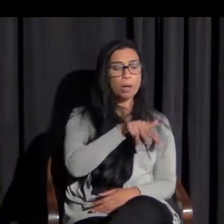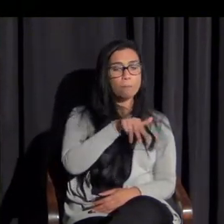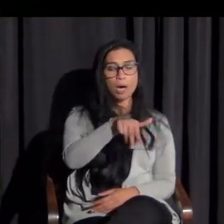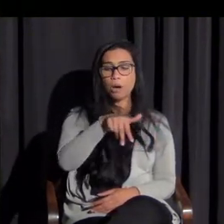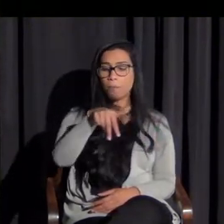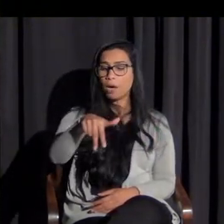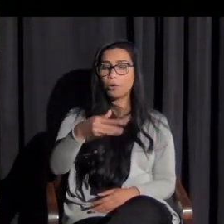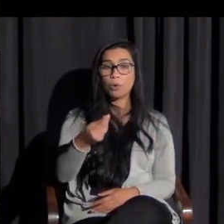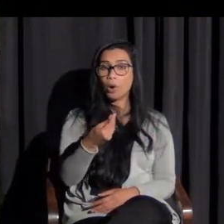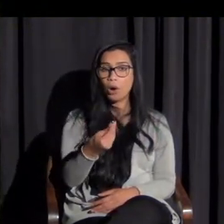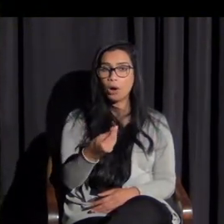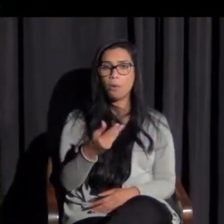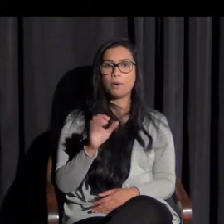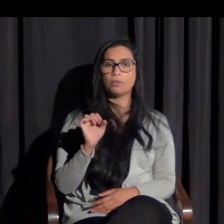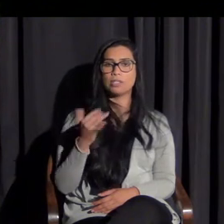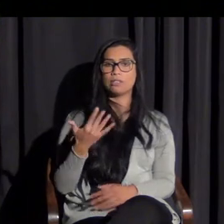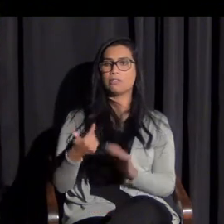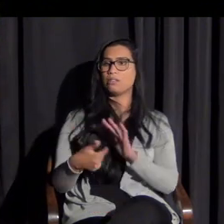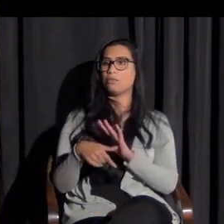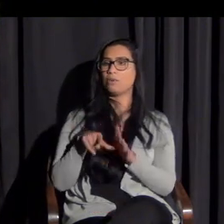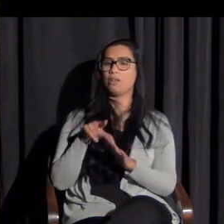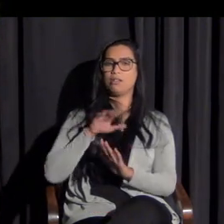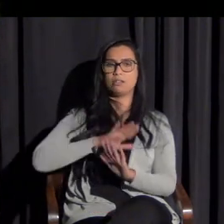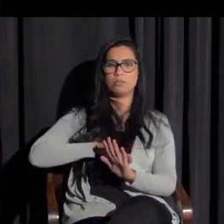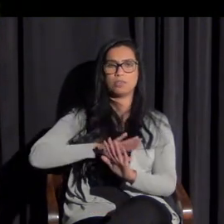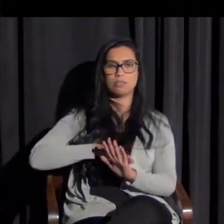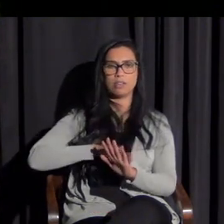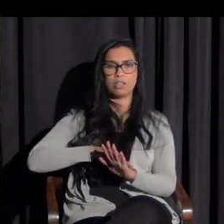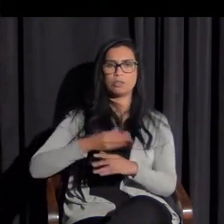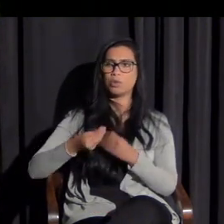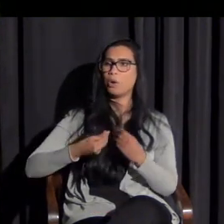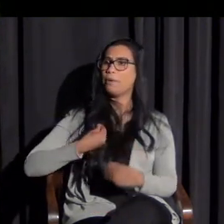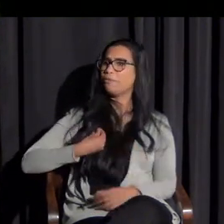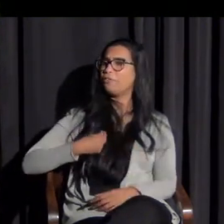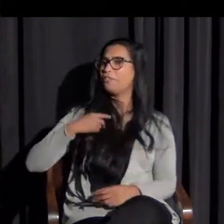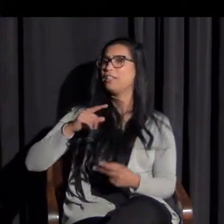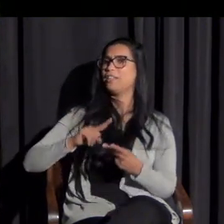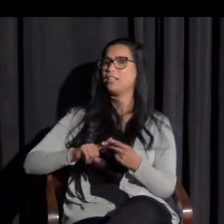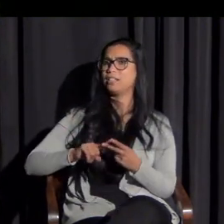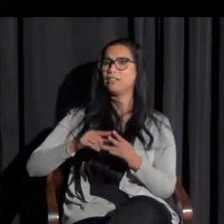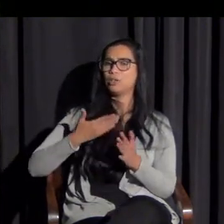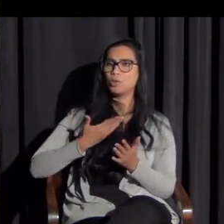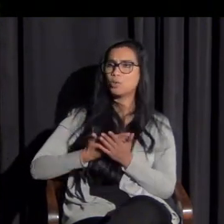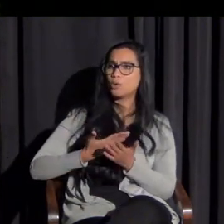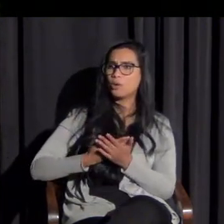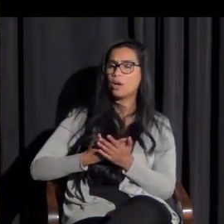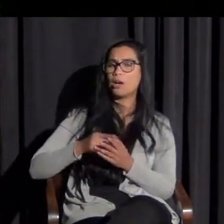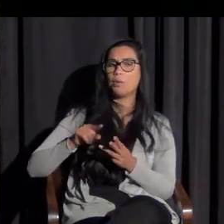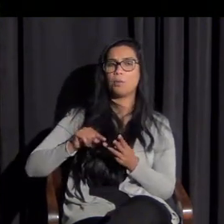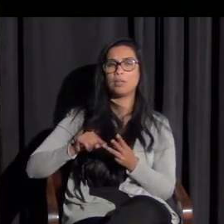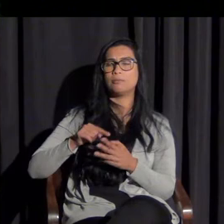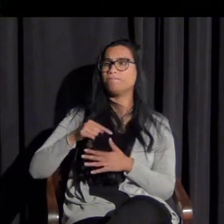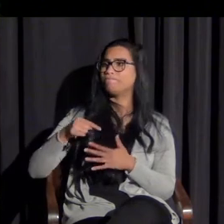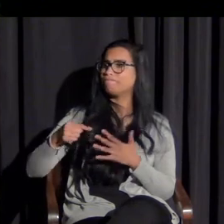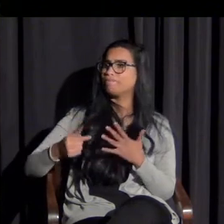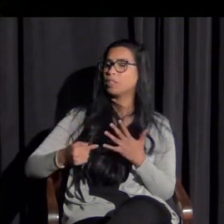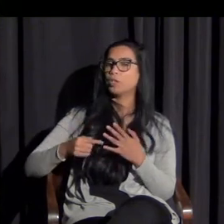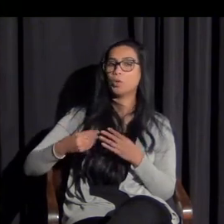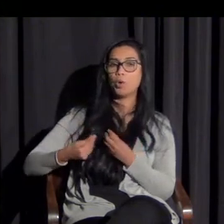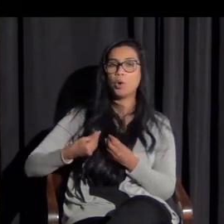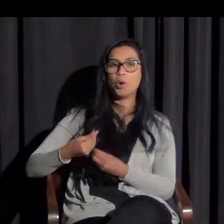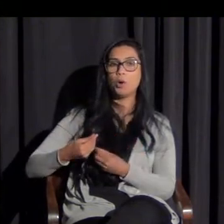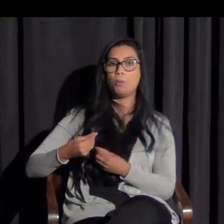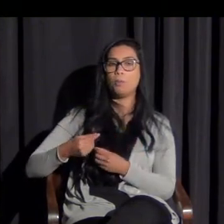né, e as condições de vida e de educação nas ocupações, as